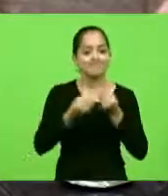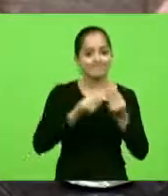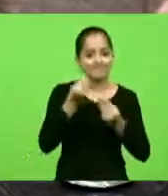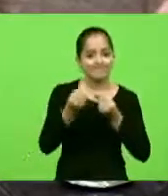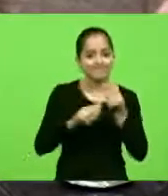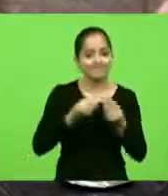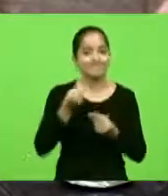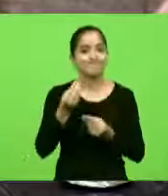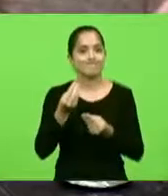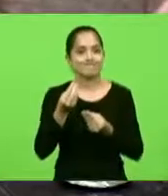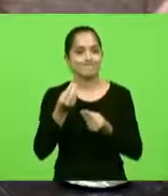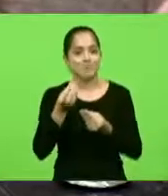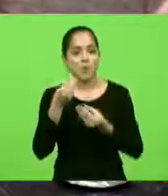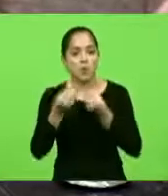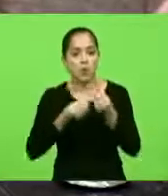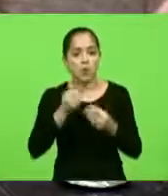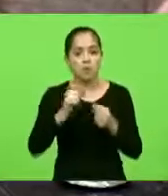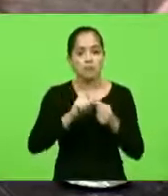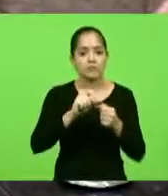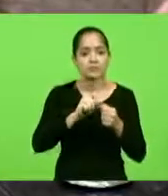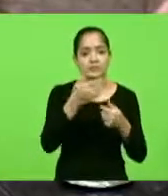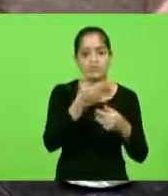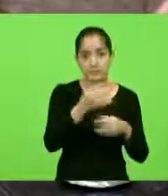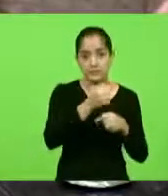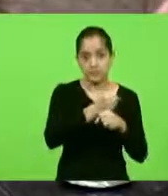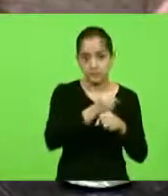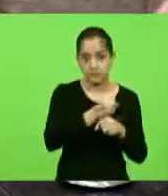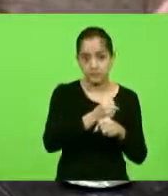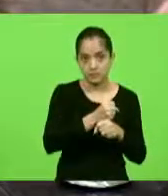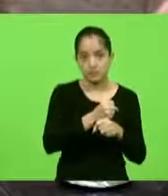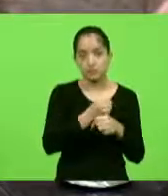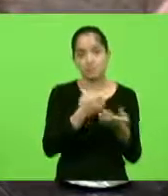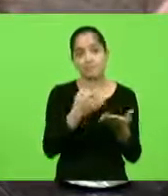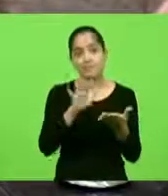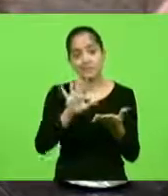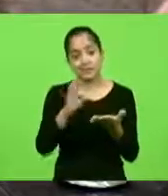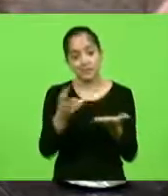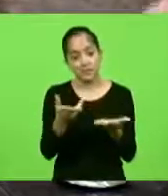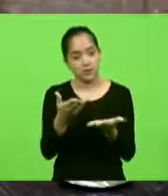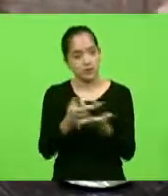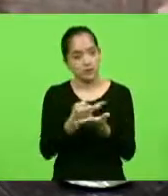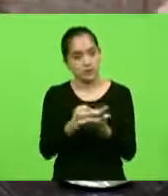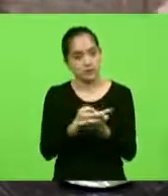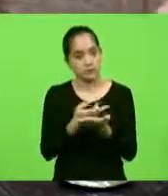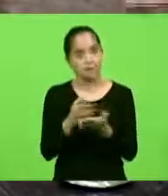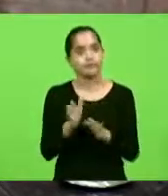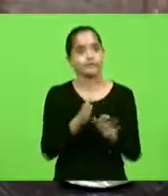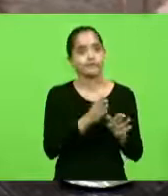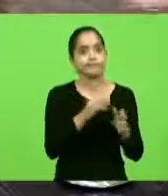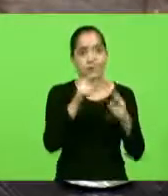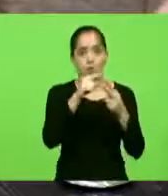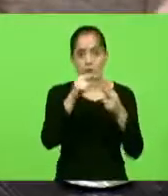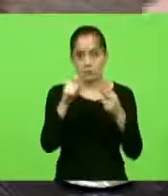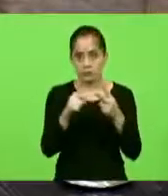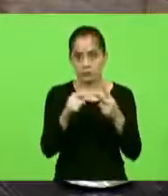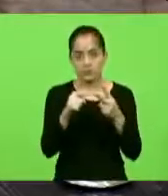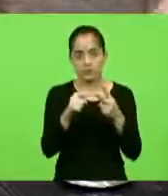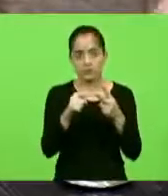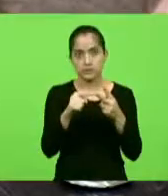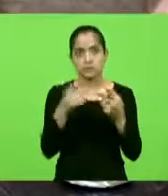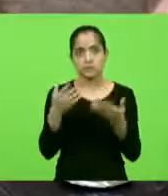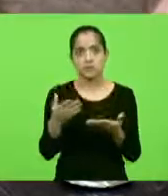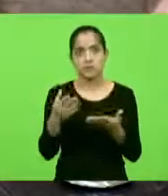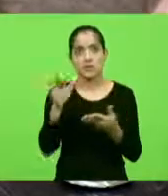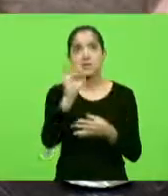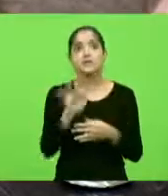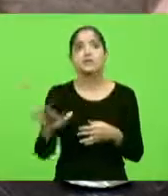se fazer essas obras, que, na minha opinião, é o jeito errado. Por dois motivos. E quero começar falando, obviamente, sobre o nosso federalismo,